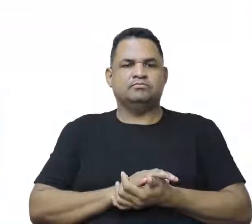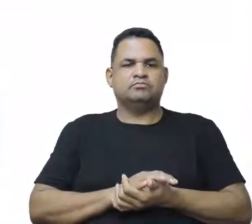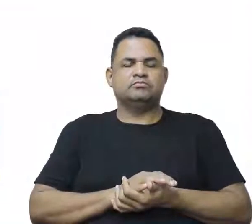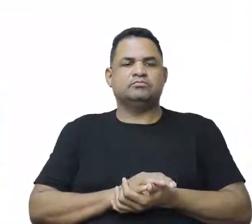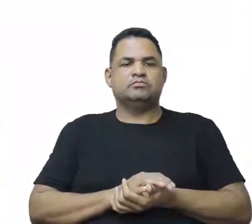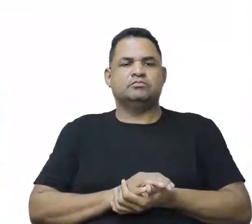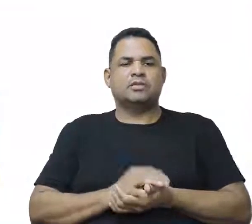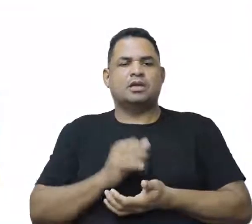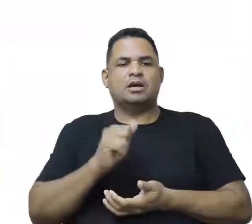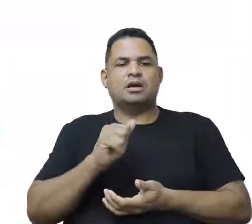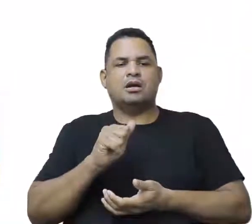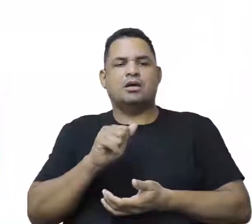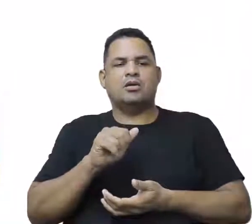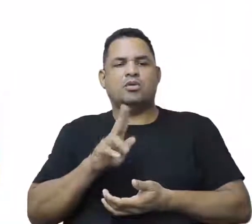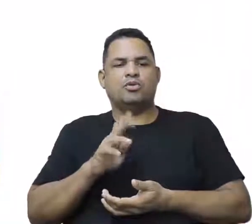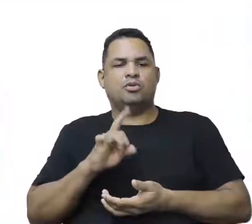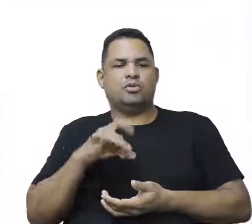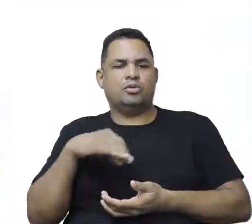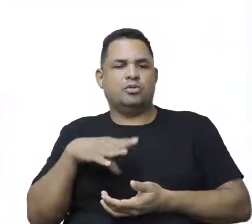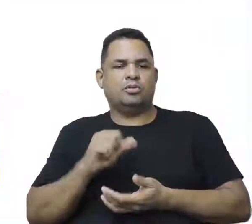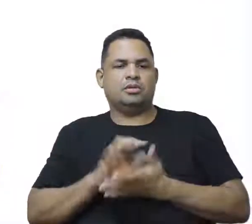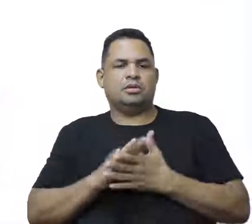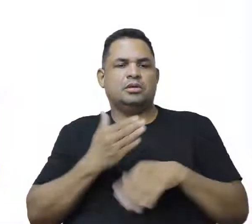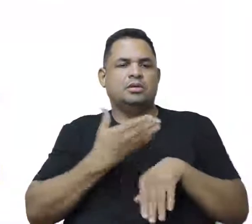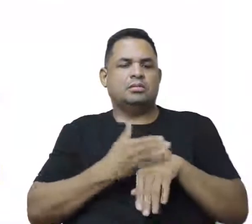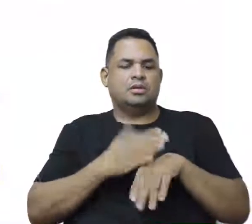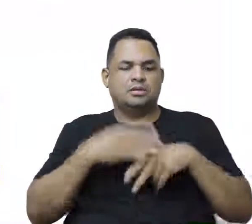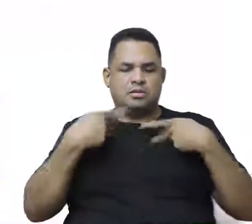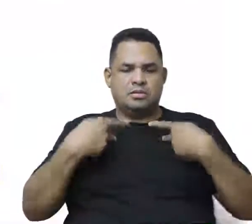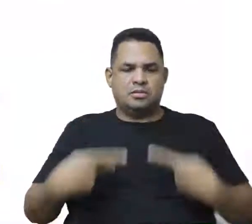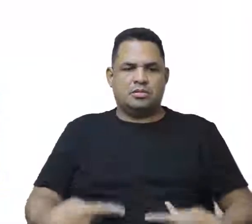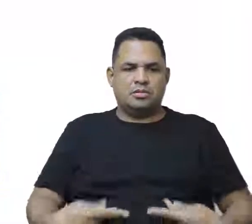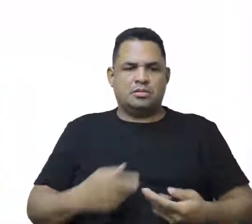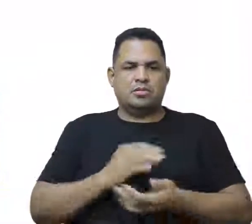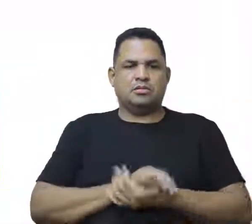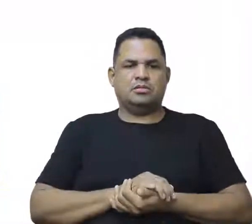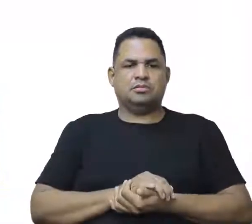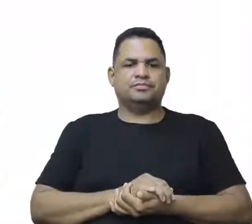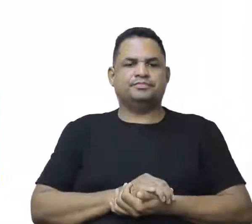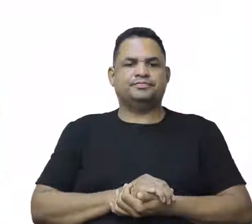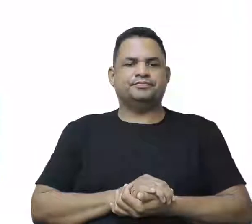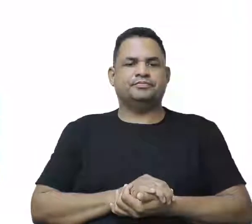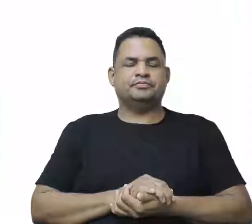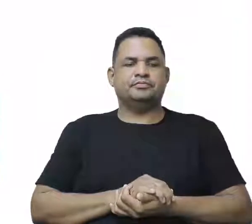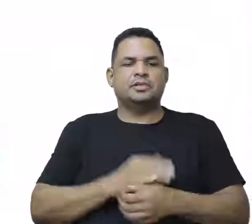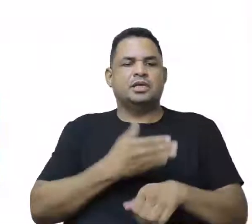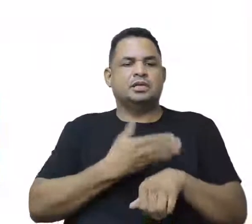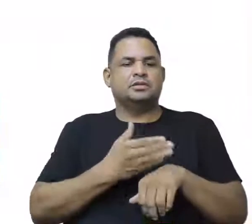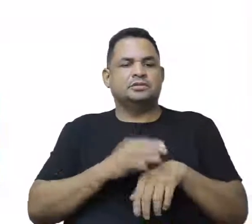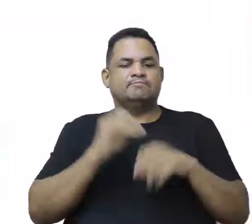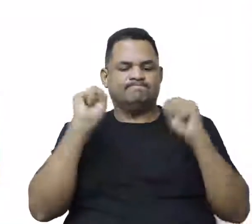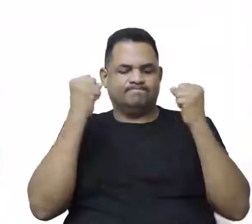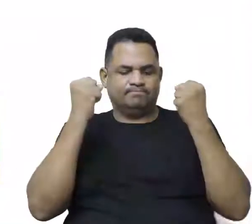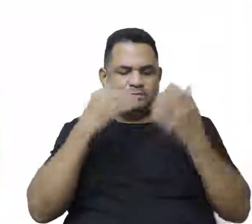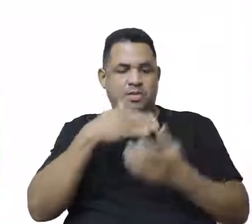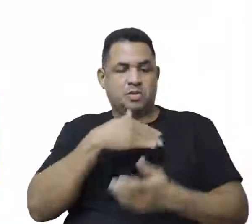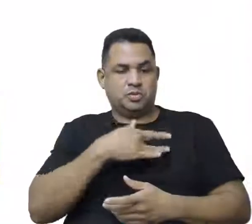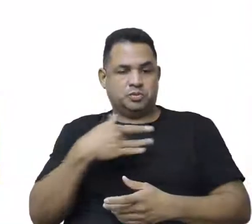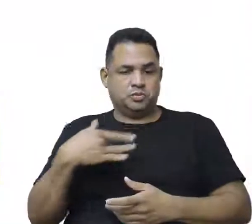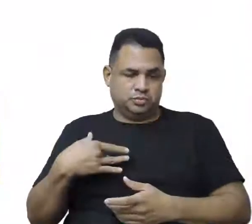questões voltadas para a autonomia das práticas corporais, questões que vão contemplar exercício